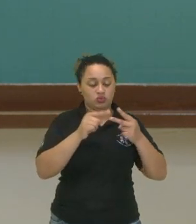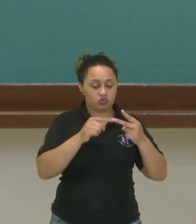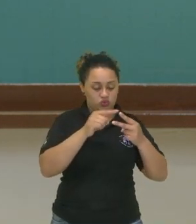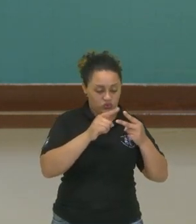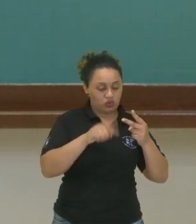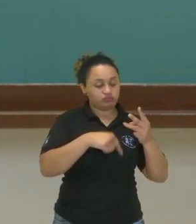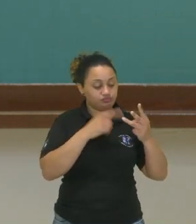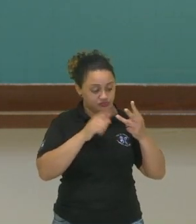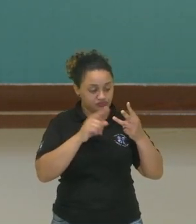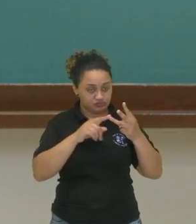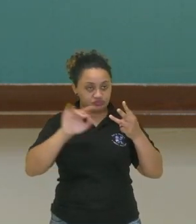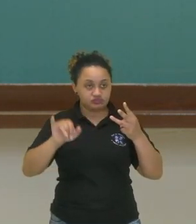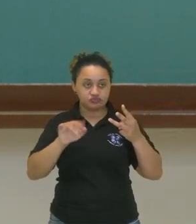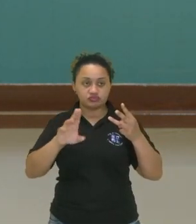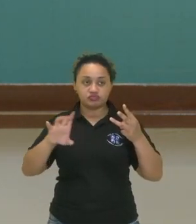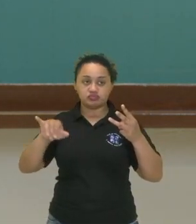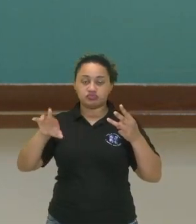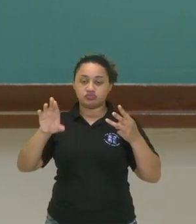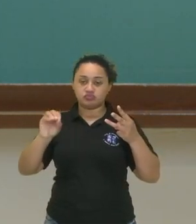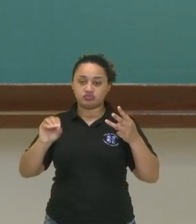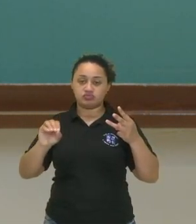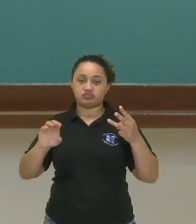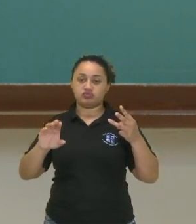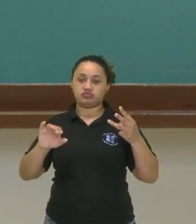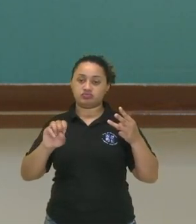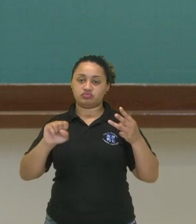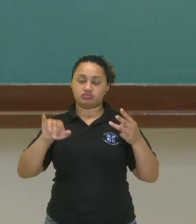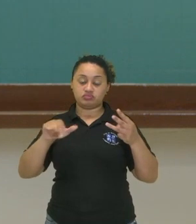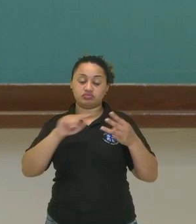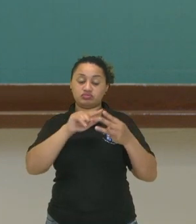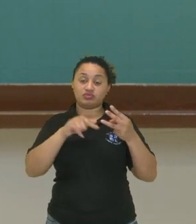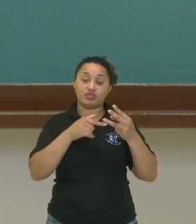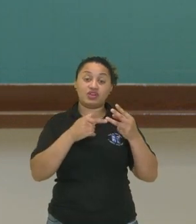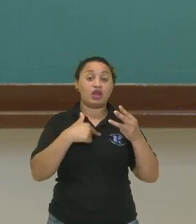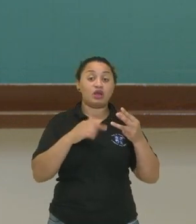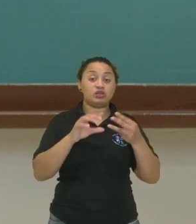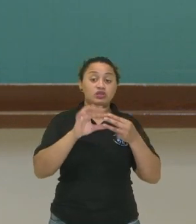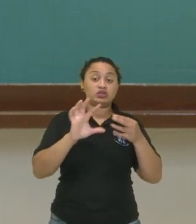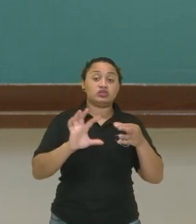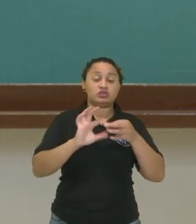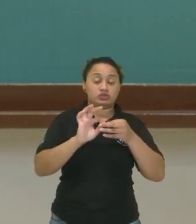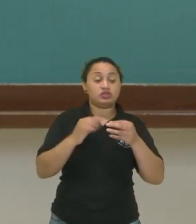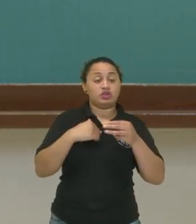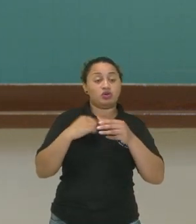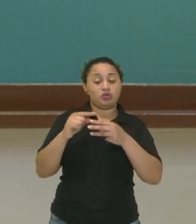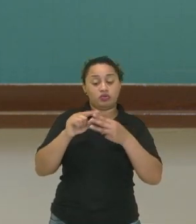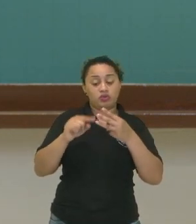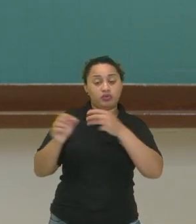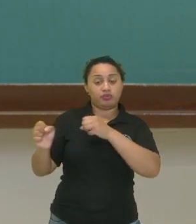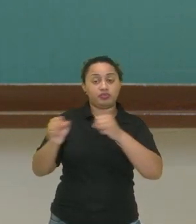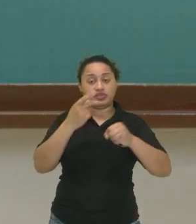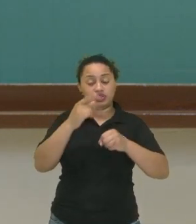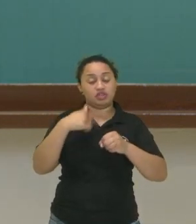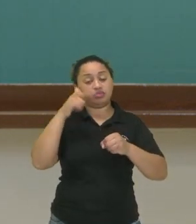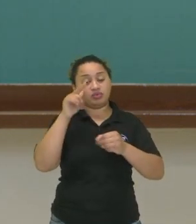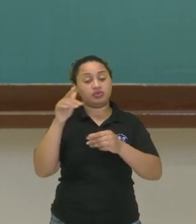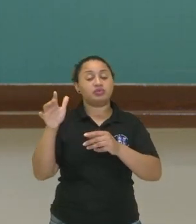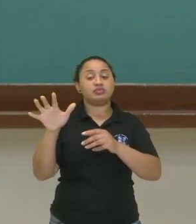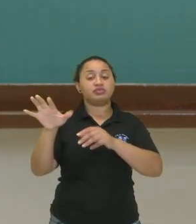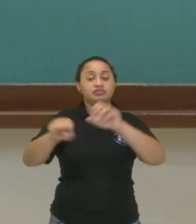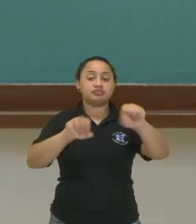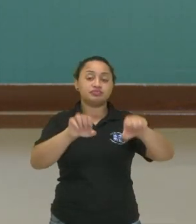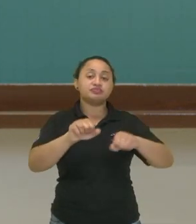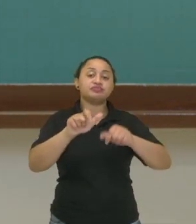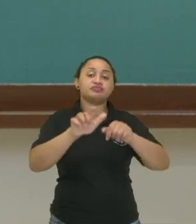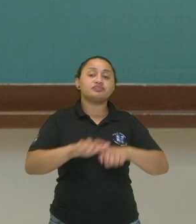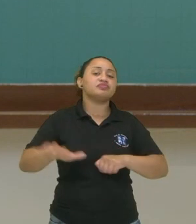Crasso, chamado de primeiro triunvirato, era a ideia deles fortalecerem o poder deles para governar as regiões e dominar. O problema é que o que vai